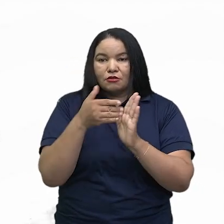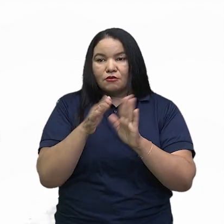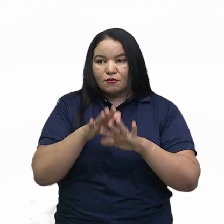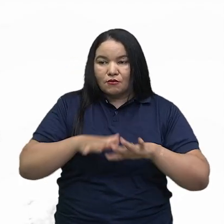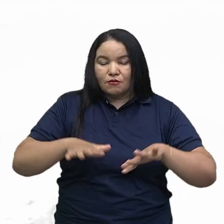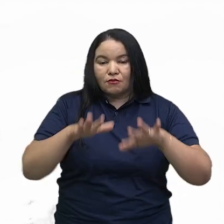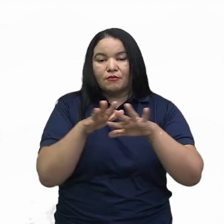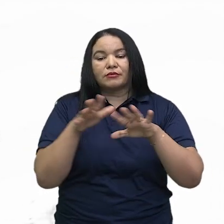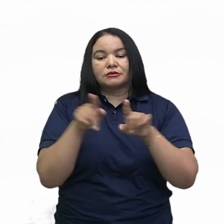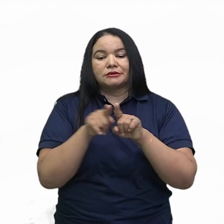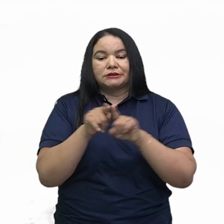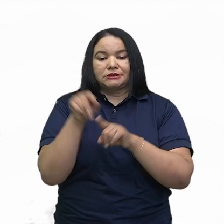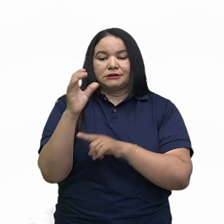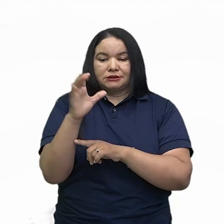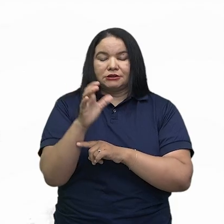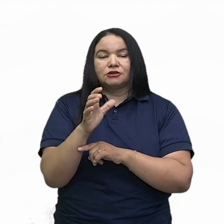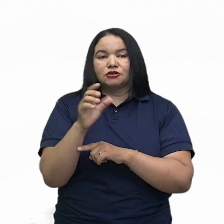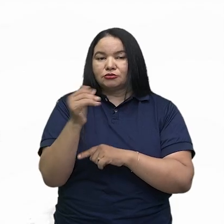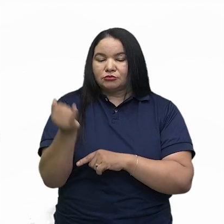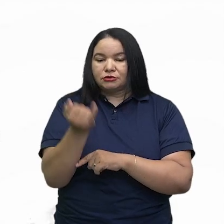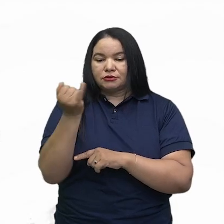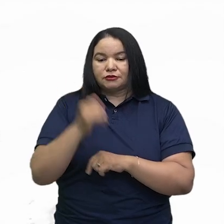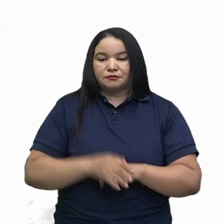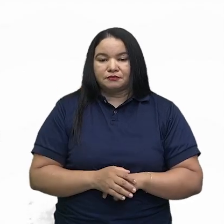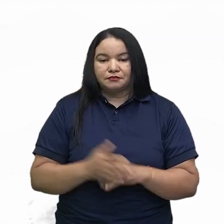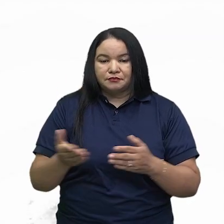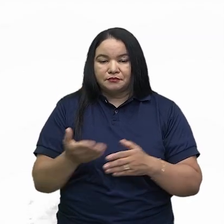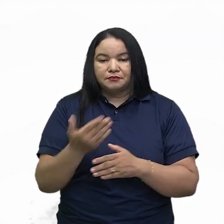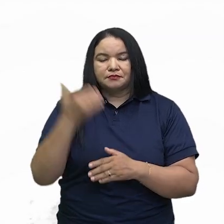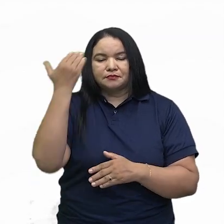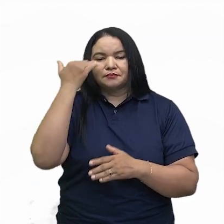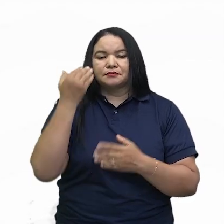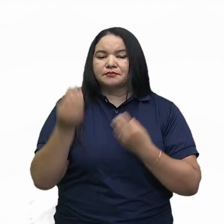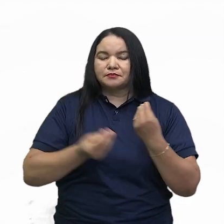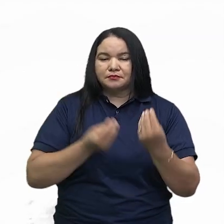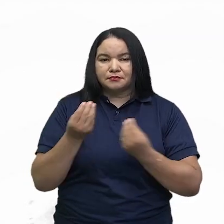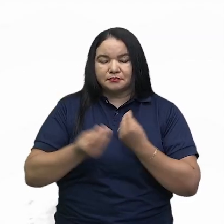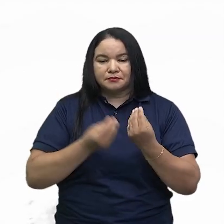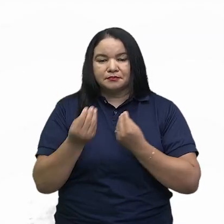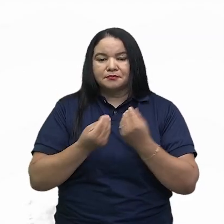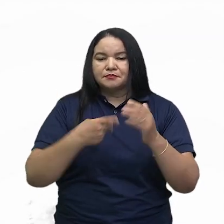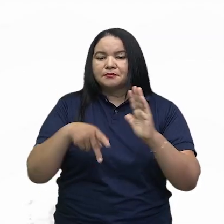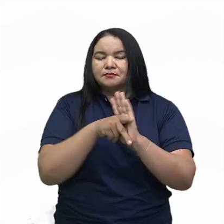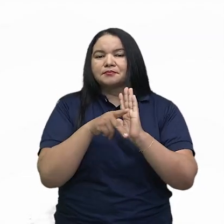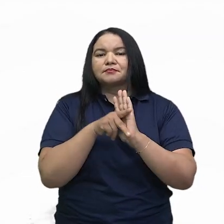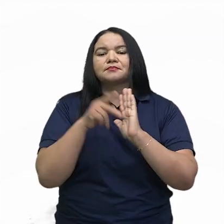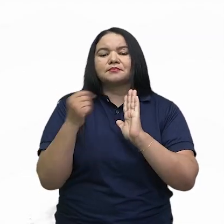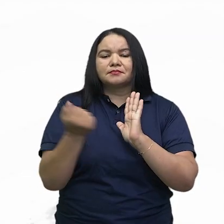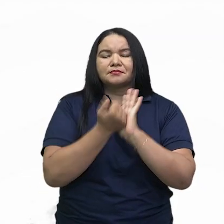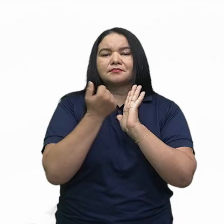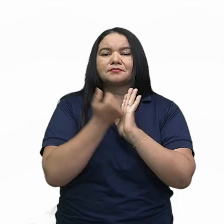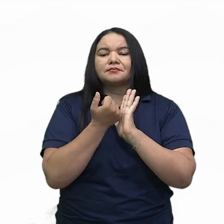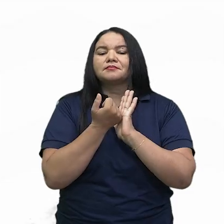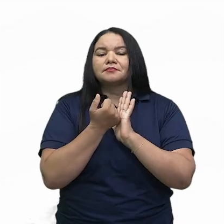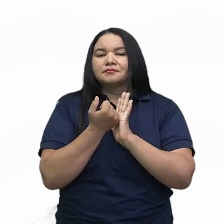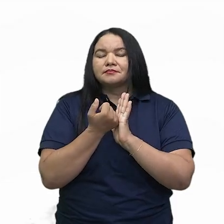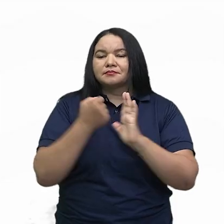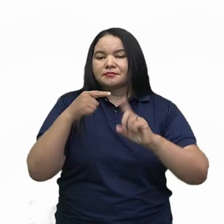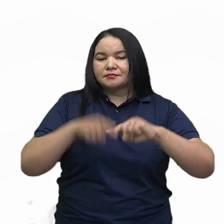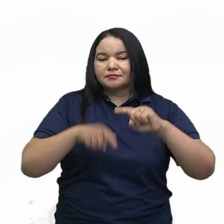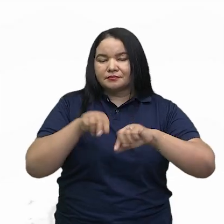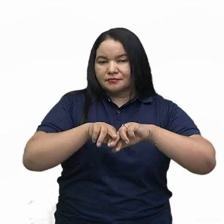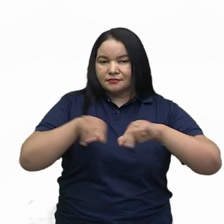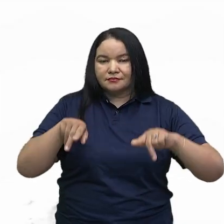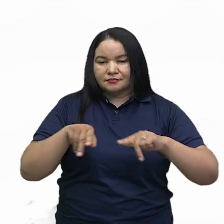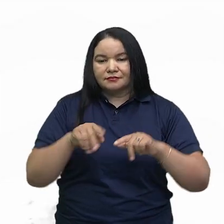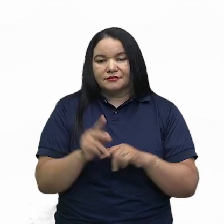ecológico e científico também é importante. E vamos então entender esse patrimônio imaterial. Olha só, quando